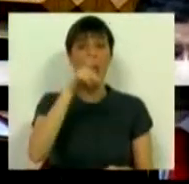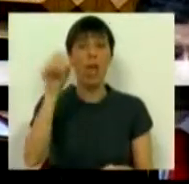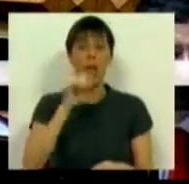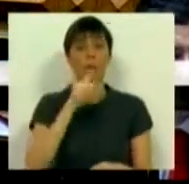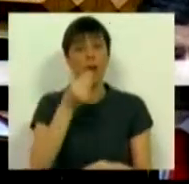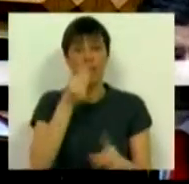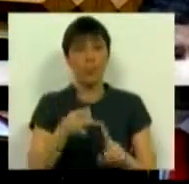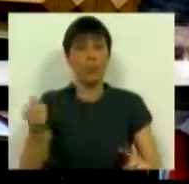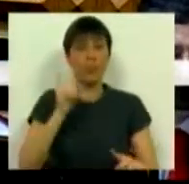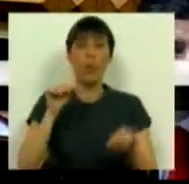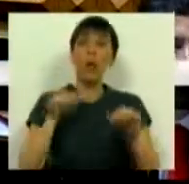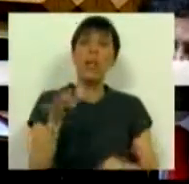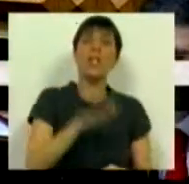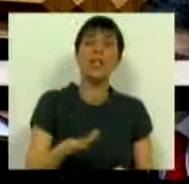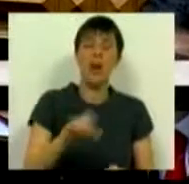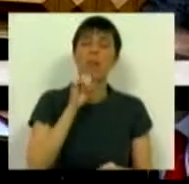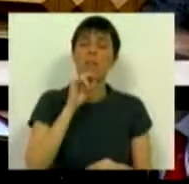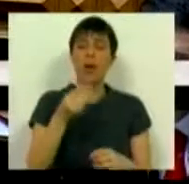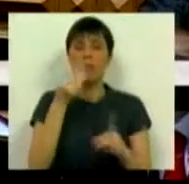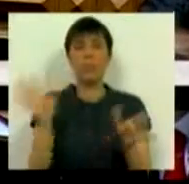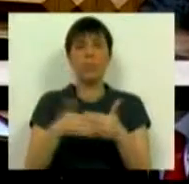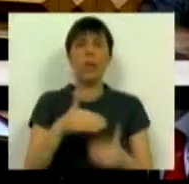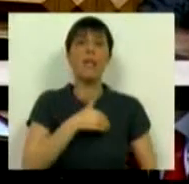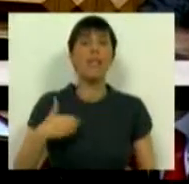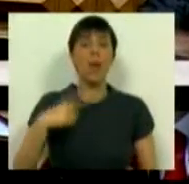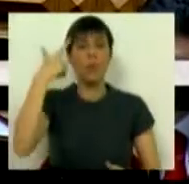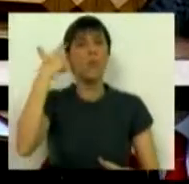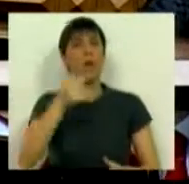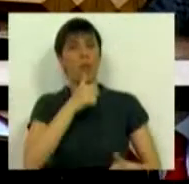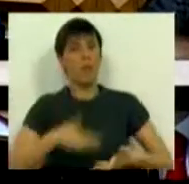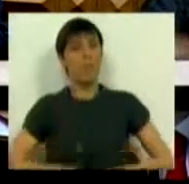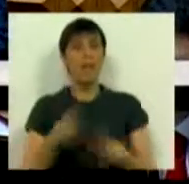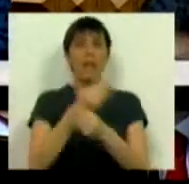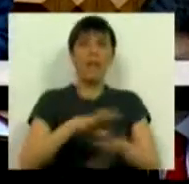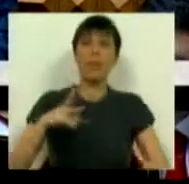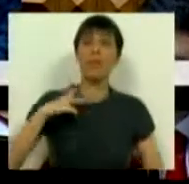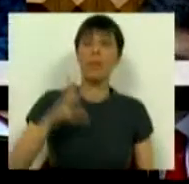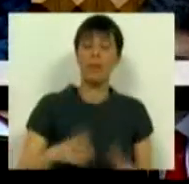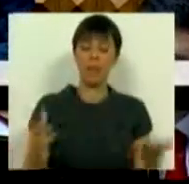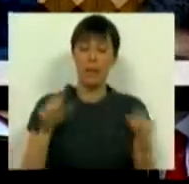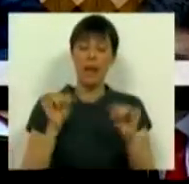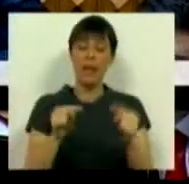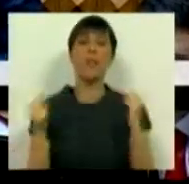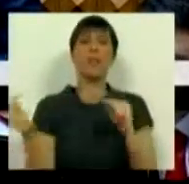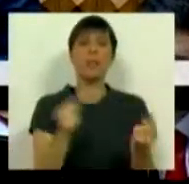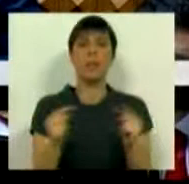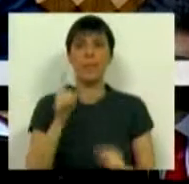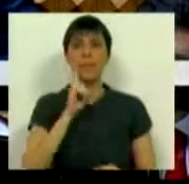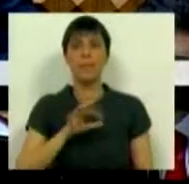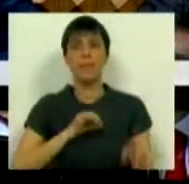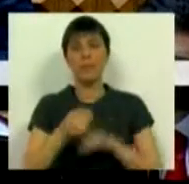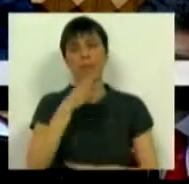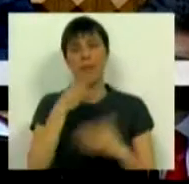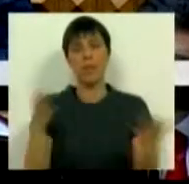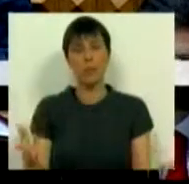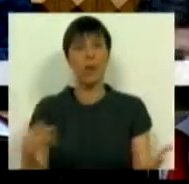ser fatal. E neste caso, pode ser fatal para a saúde materno-infantil em Portugal. Este debate, Senhora